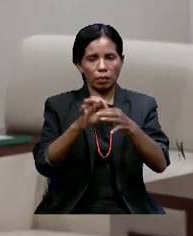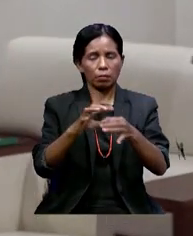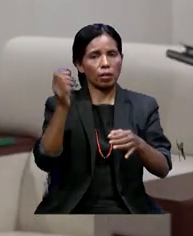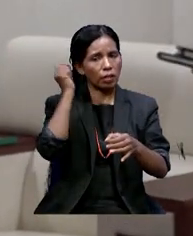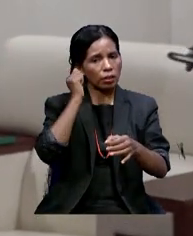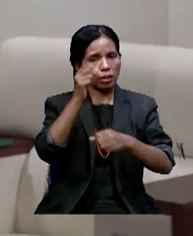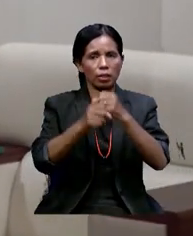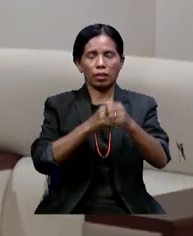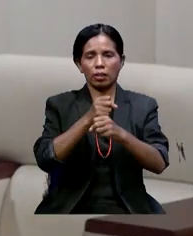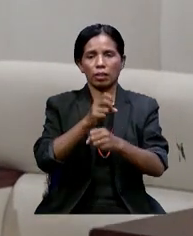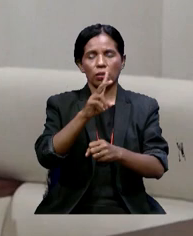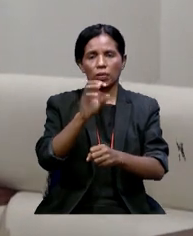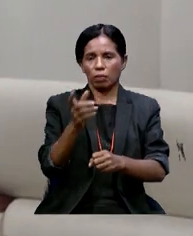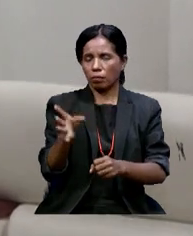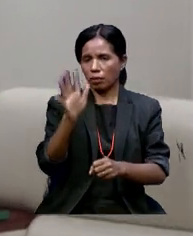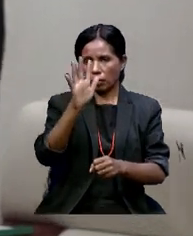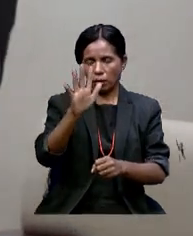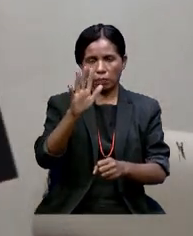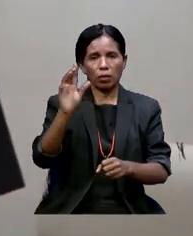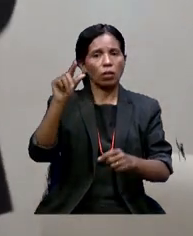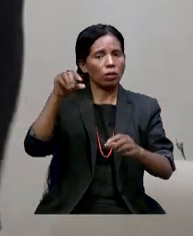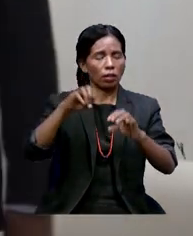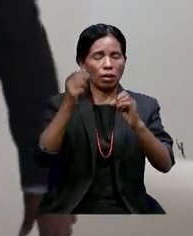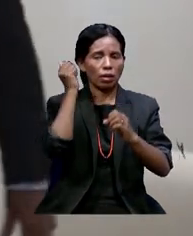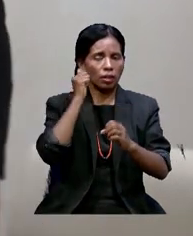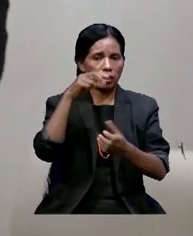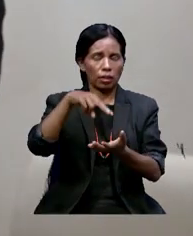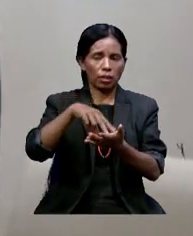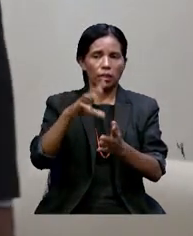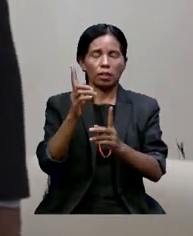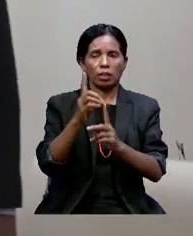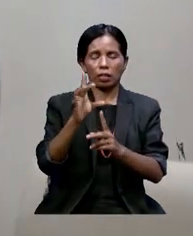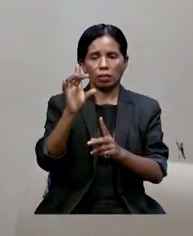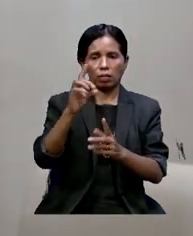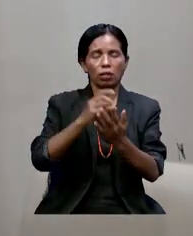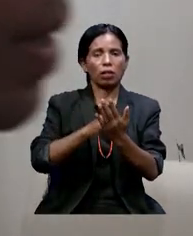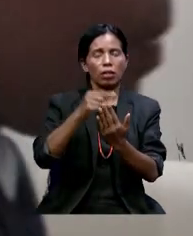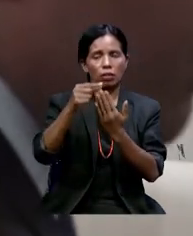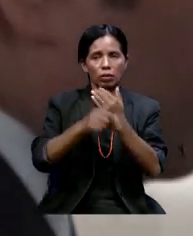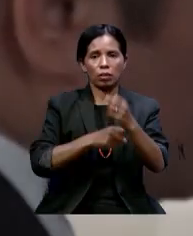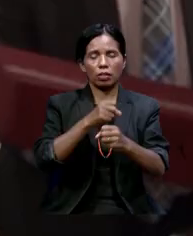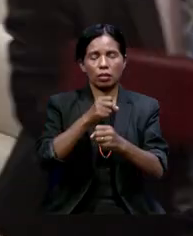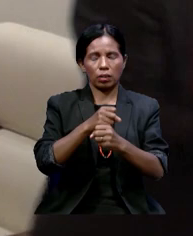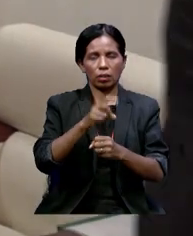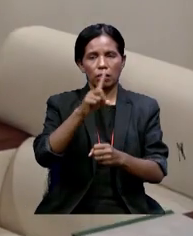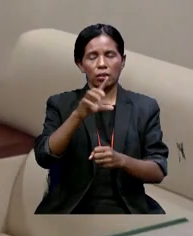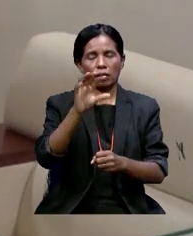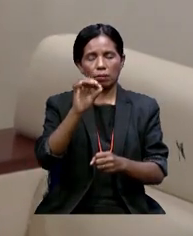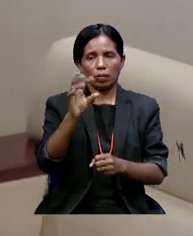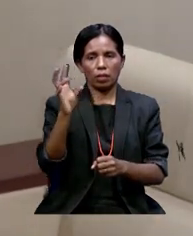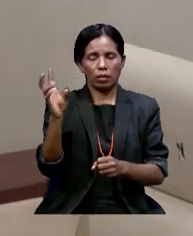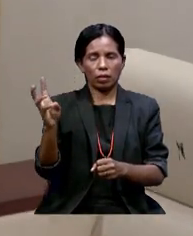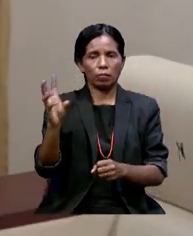atinam Rimuroron Resin Lima. Organização Regional ASEAN hari iha lorong balu fulan Agosto tinang ringwida atu sian neng nul resing hitu iha